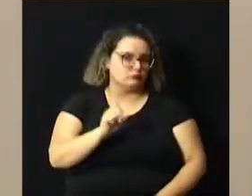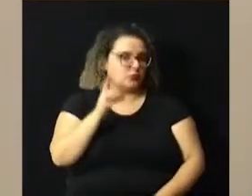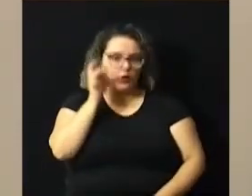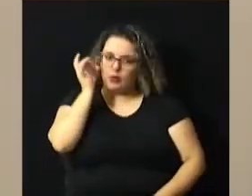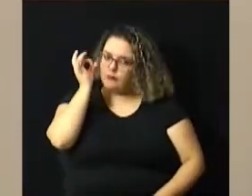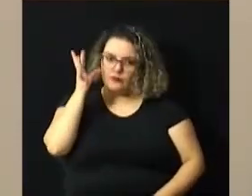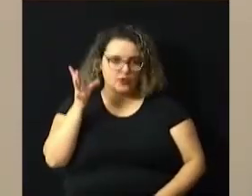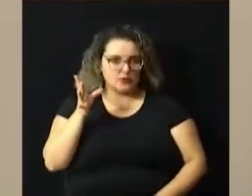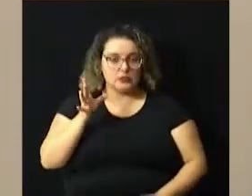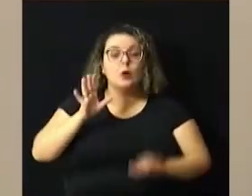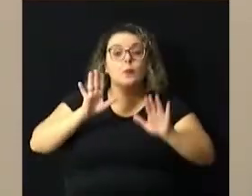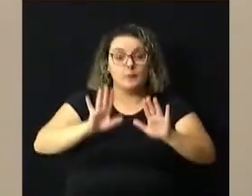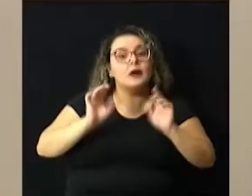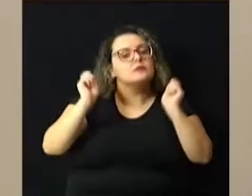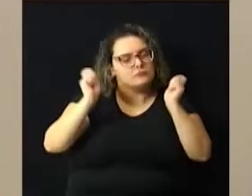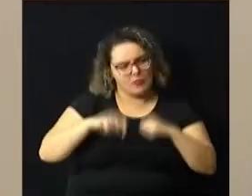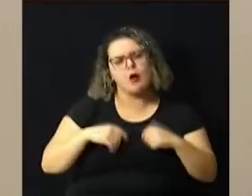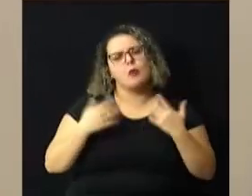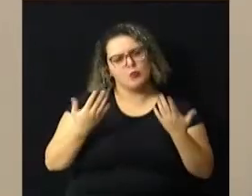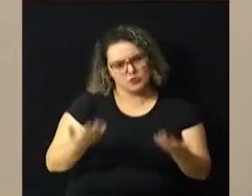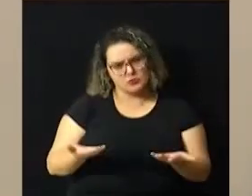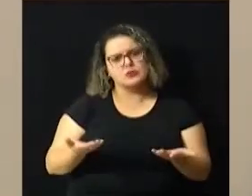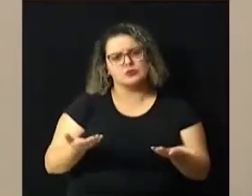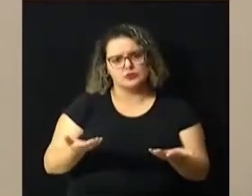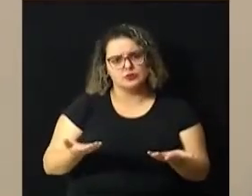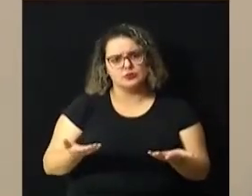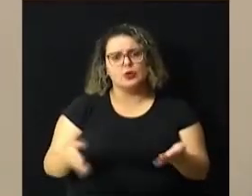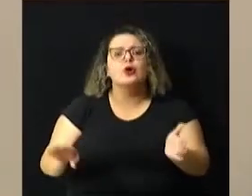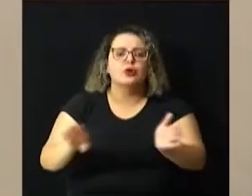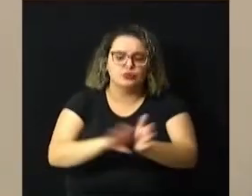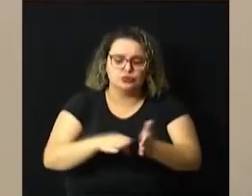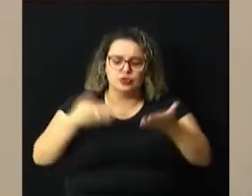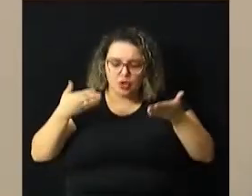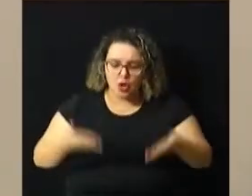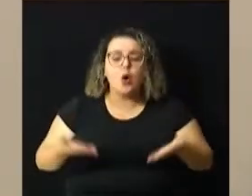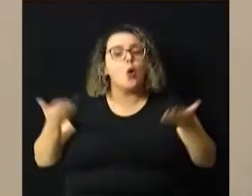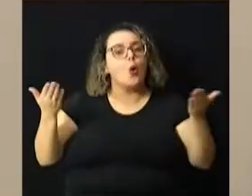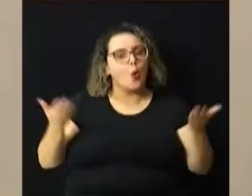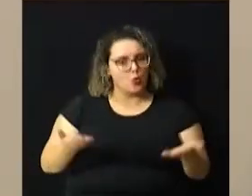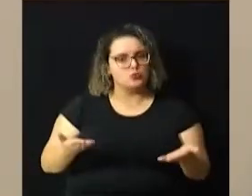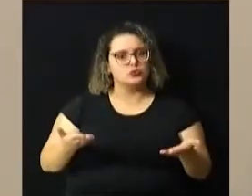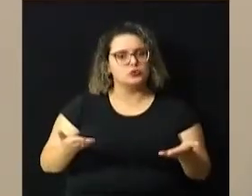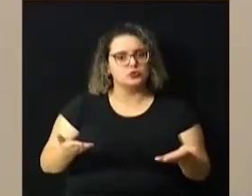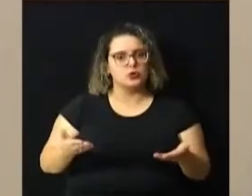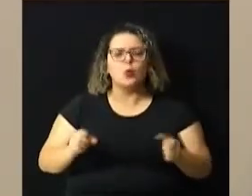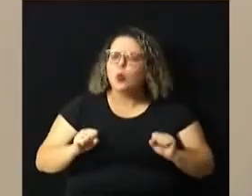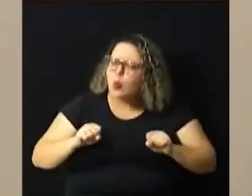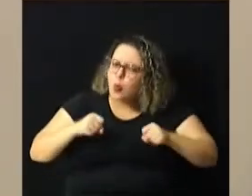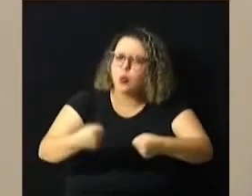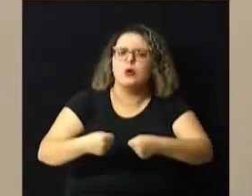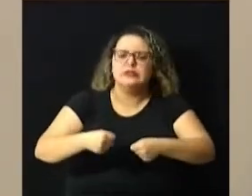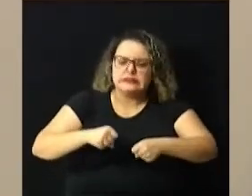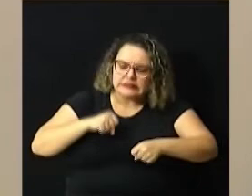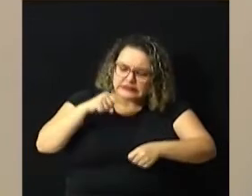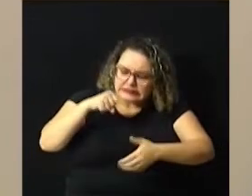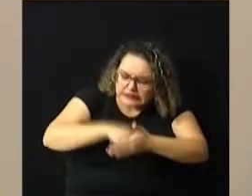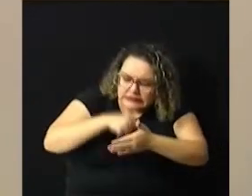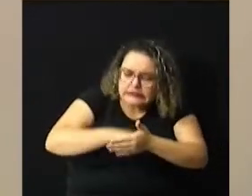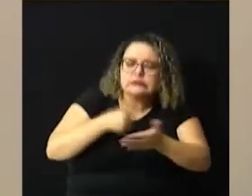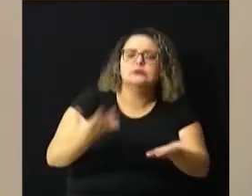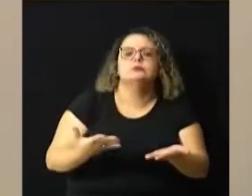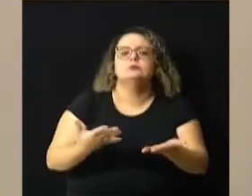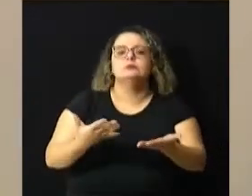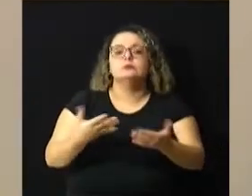fácil, mas é possível. Então, assim, eu cheguei até onde eu tô hoje, foi com muita luta e esforço. E